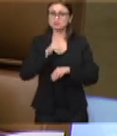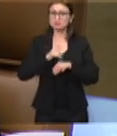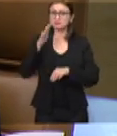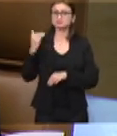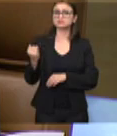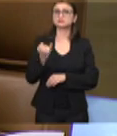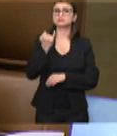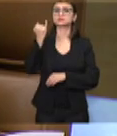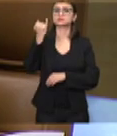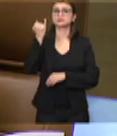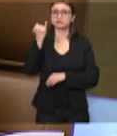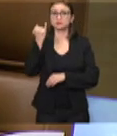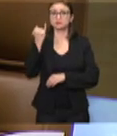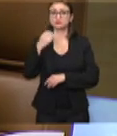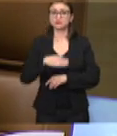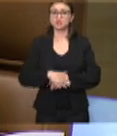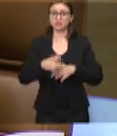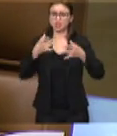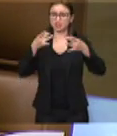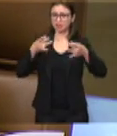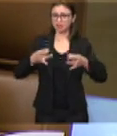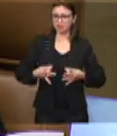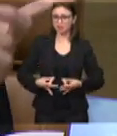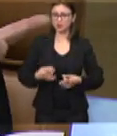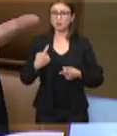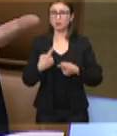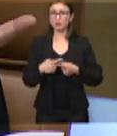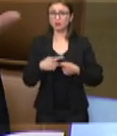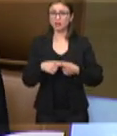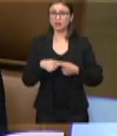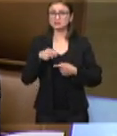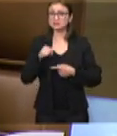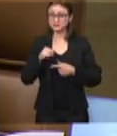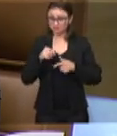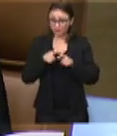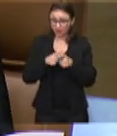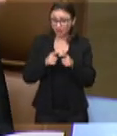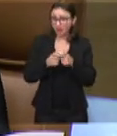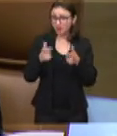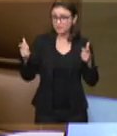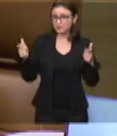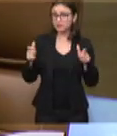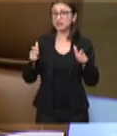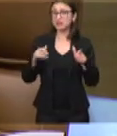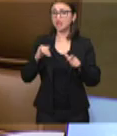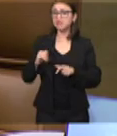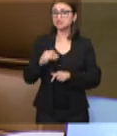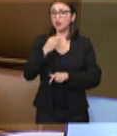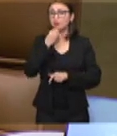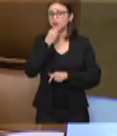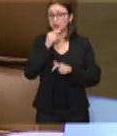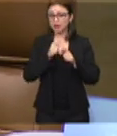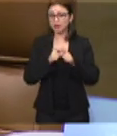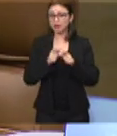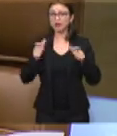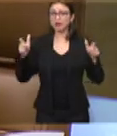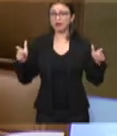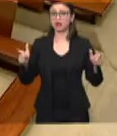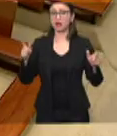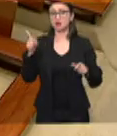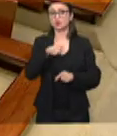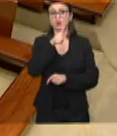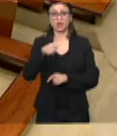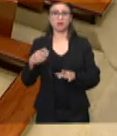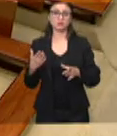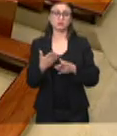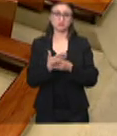importante o tribunal ser minimalista, porque senão a gente vai abrir aí uma chance para anulação de inúmeros processos.